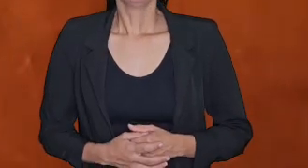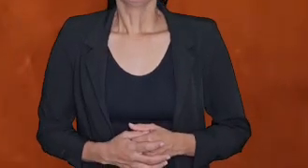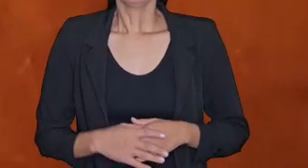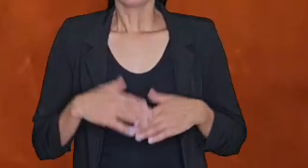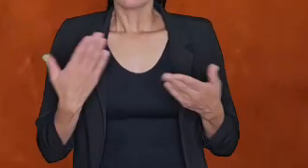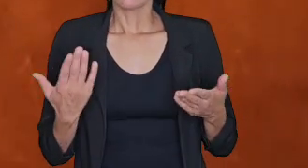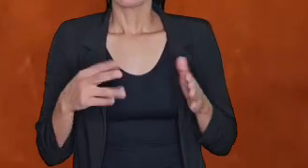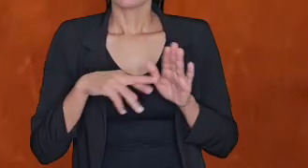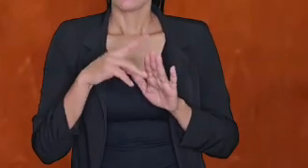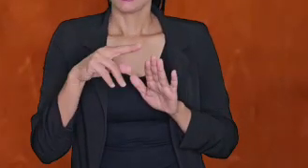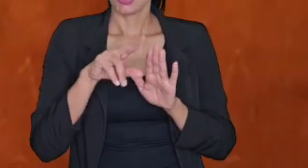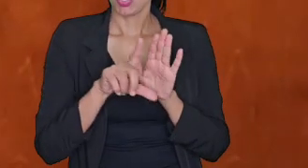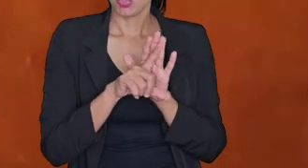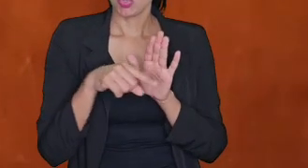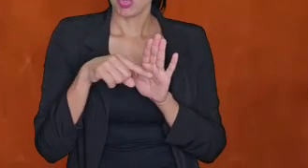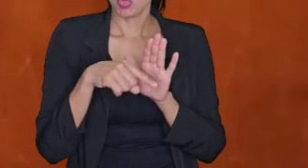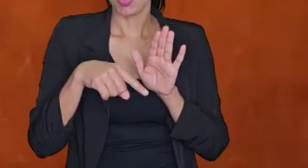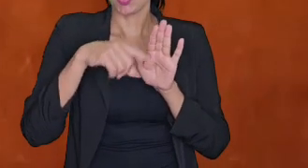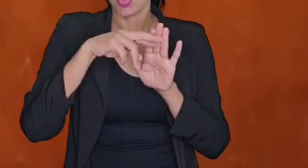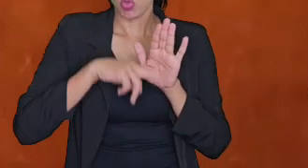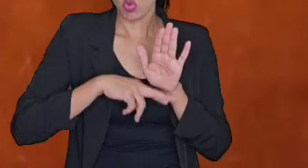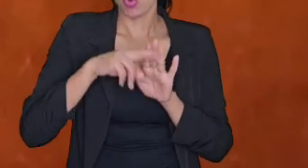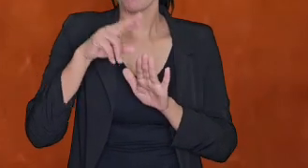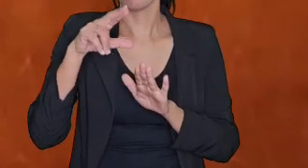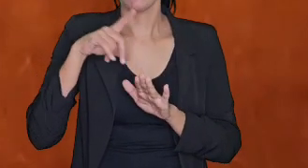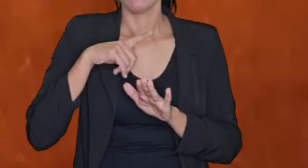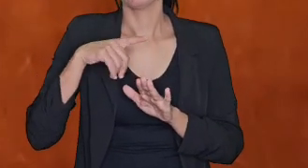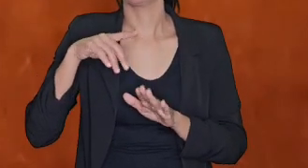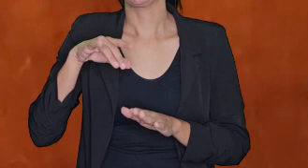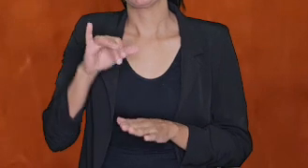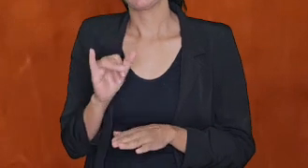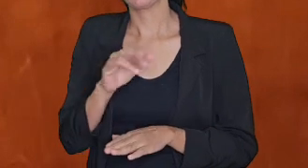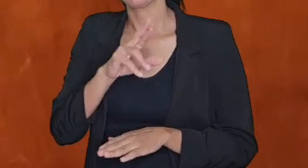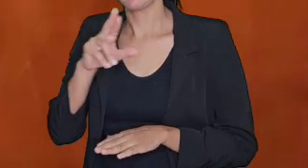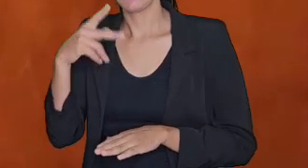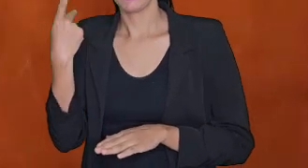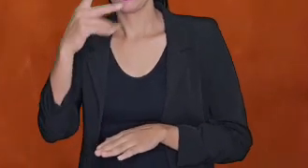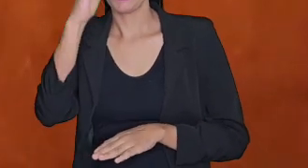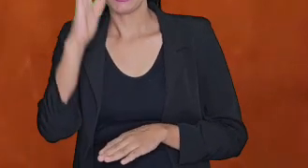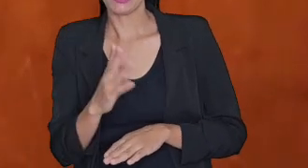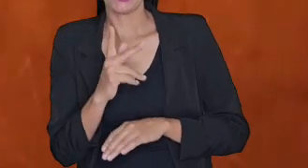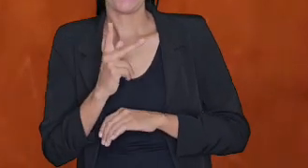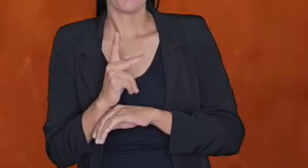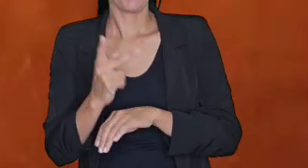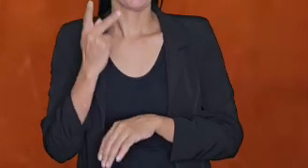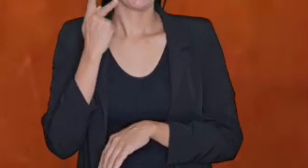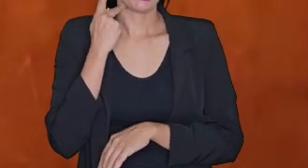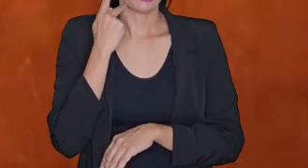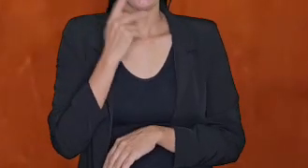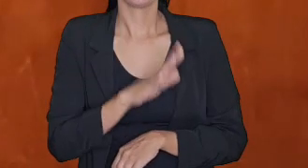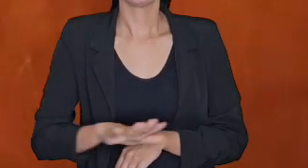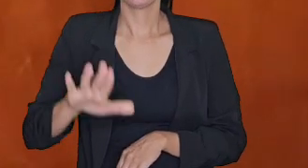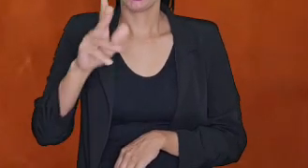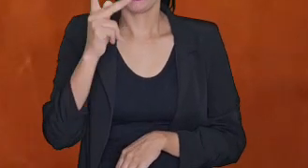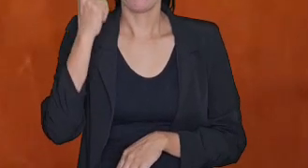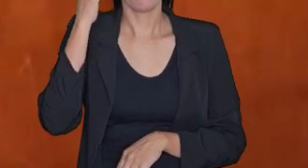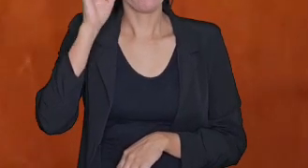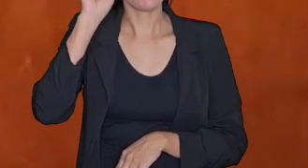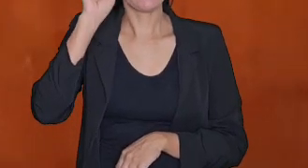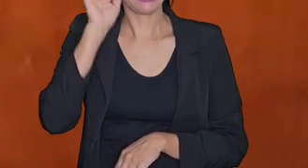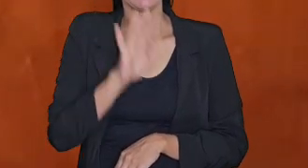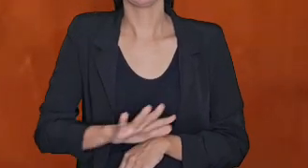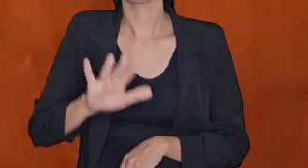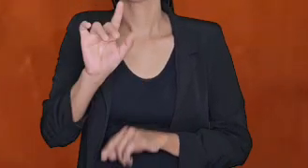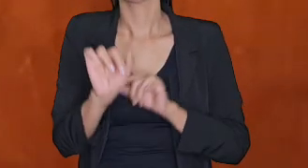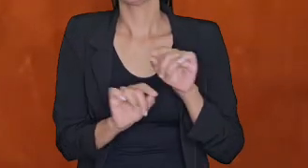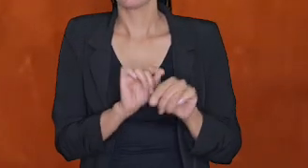arguta pergunta, muito interessante. Essa instrução normativa conjunta, né, da Receita Federal do Brasil e da